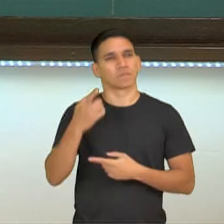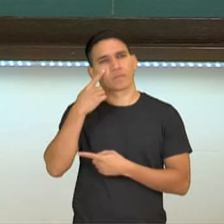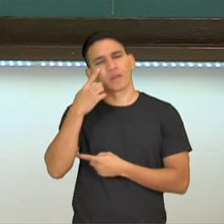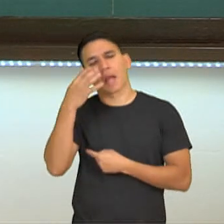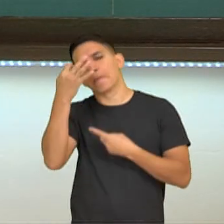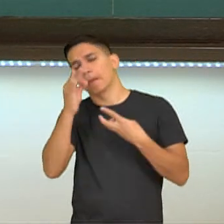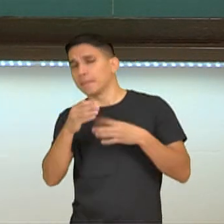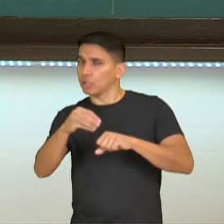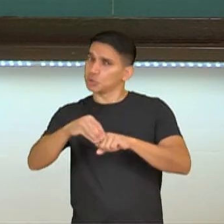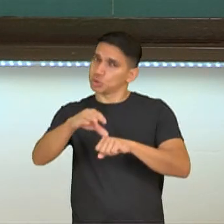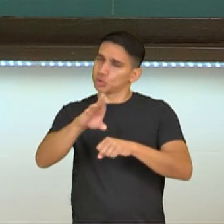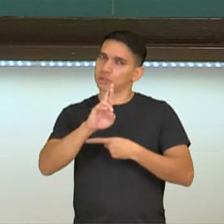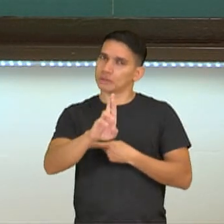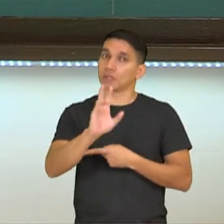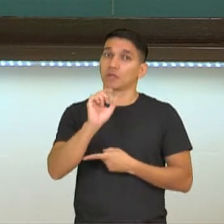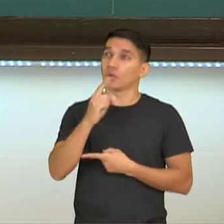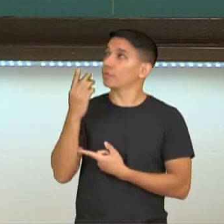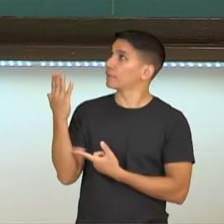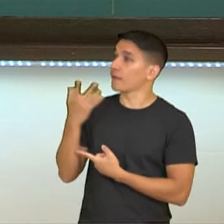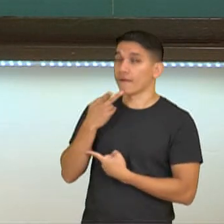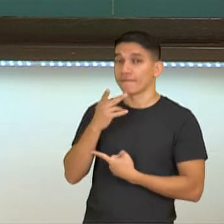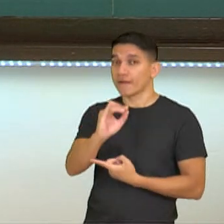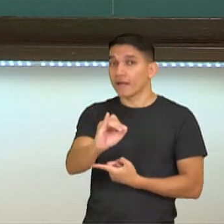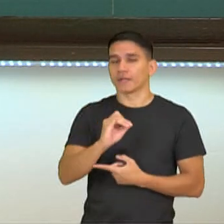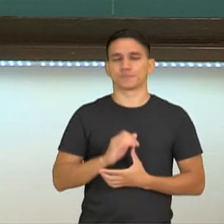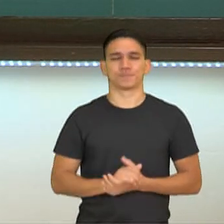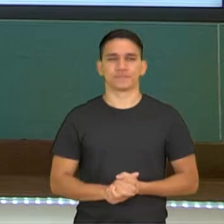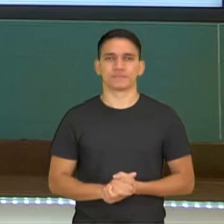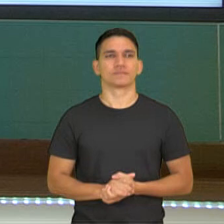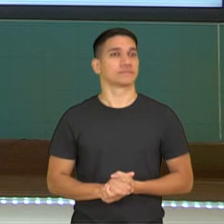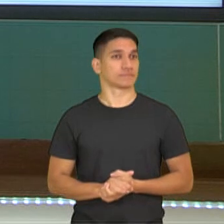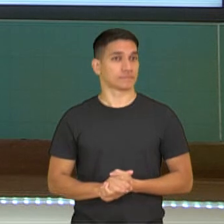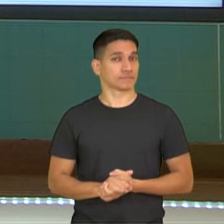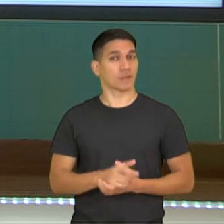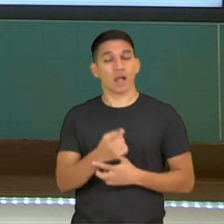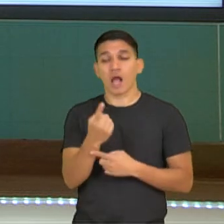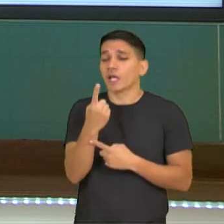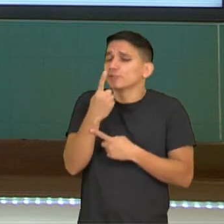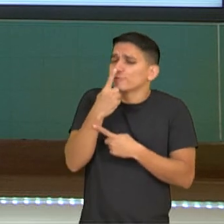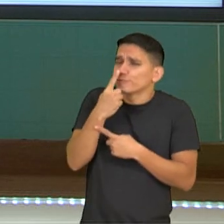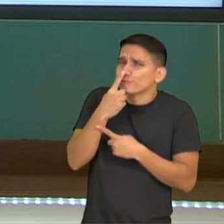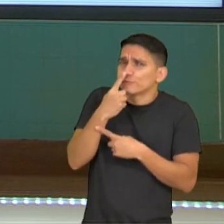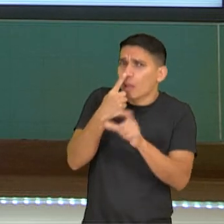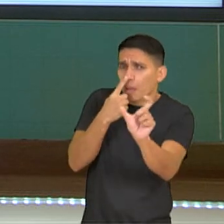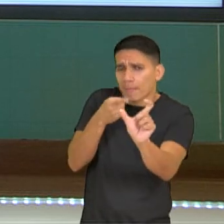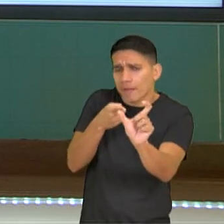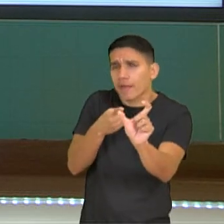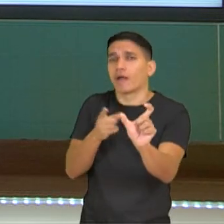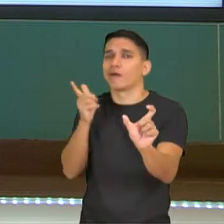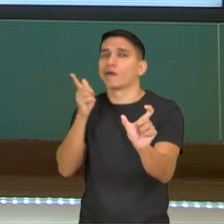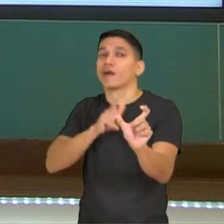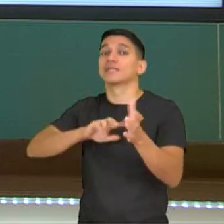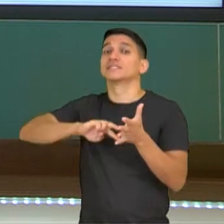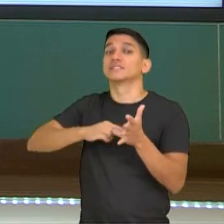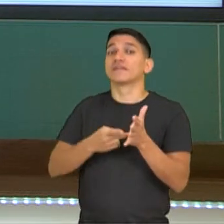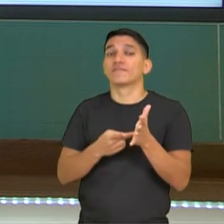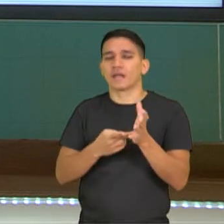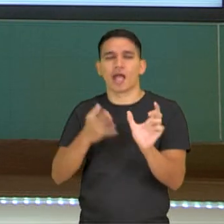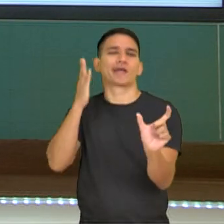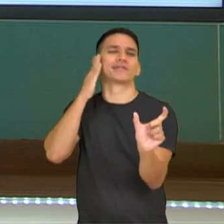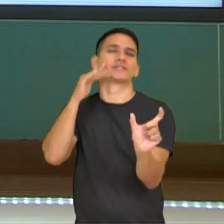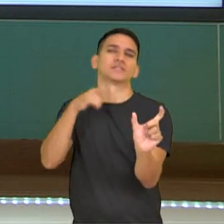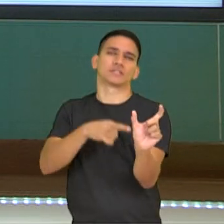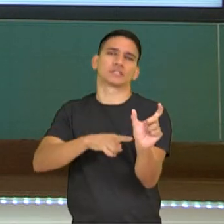verificando aqui, uma sugestão seria a gente afirmar que ter intimidade com as palavras significa conhecê-las e entender